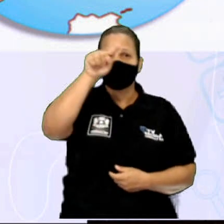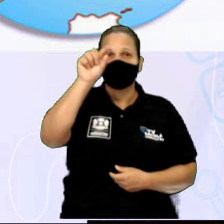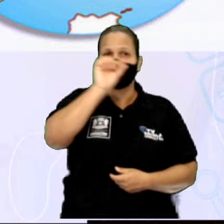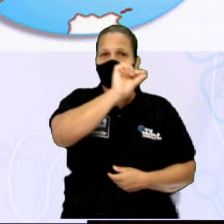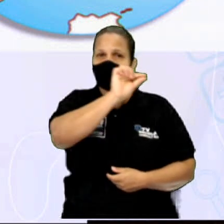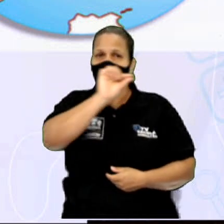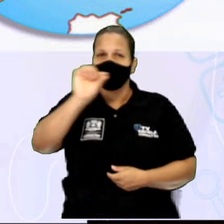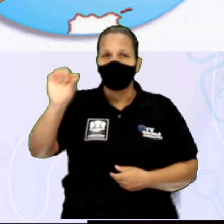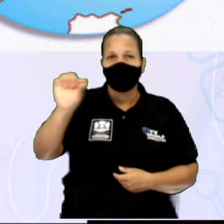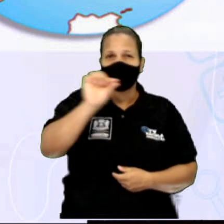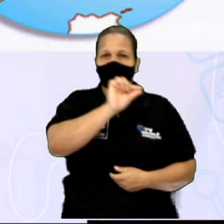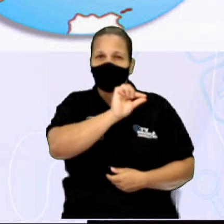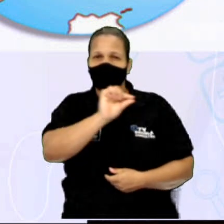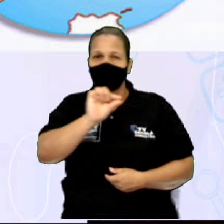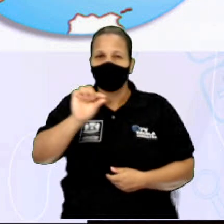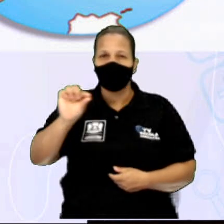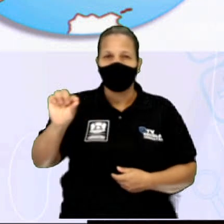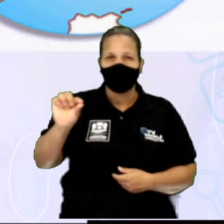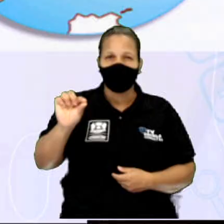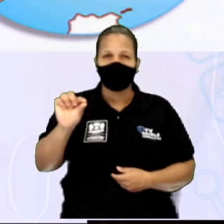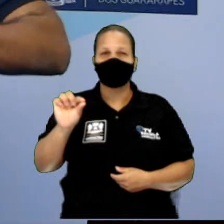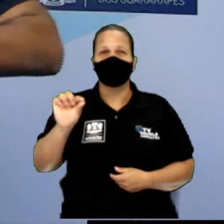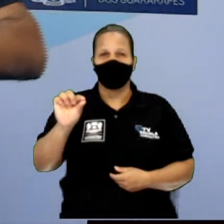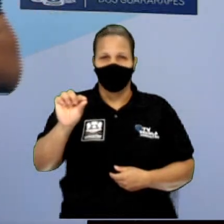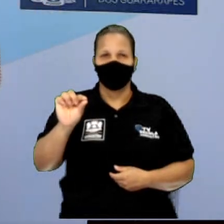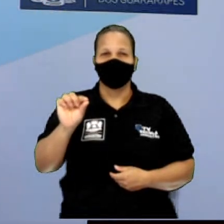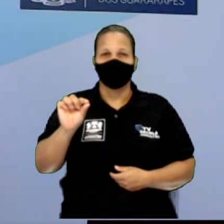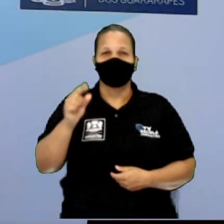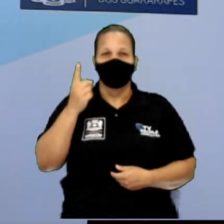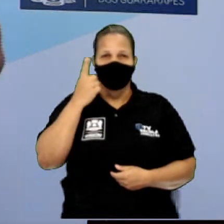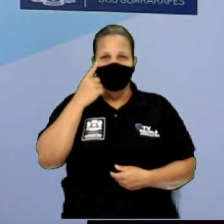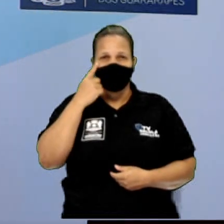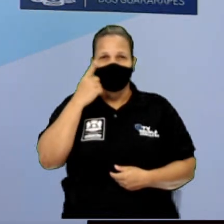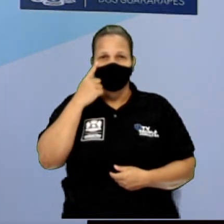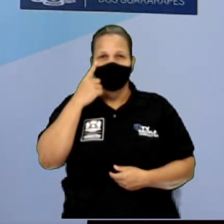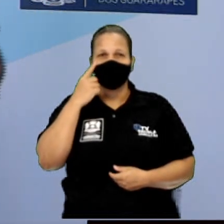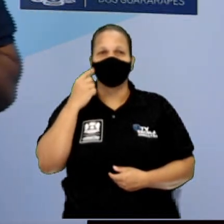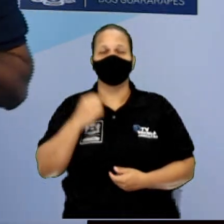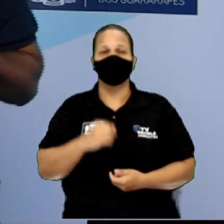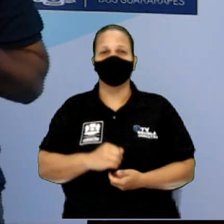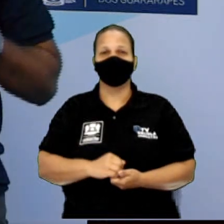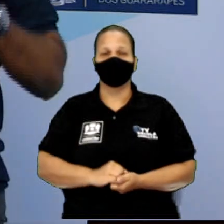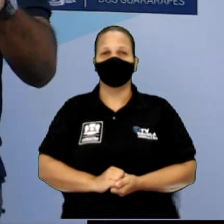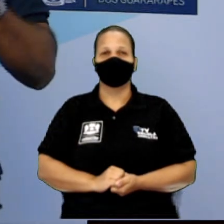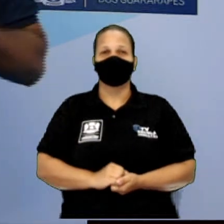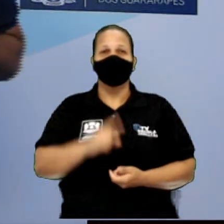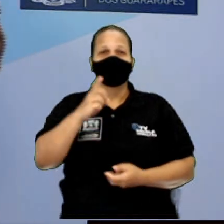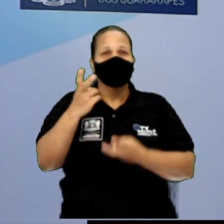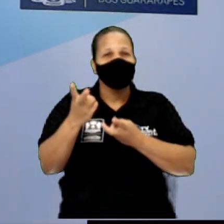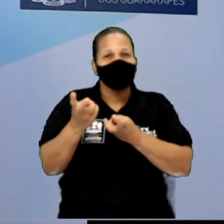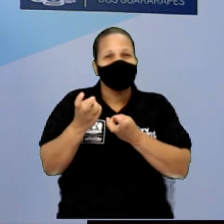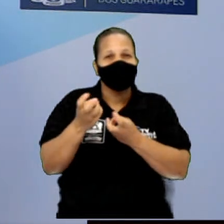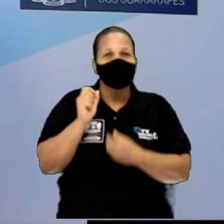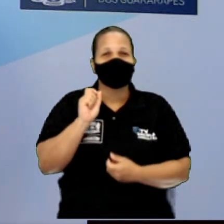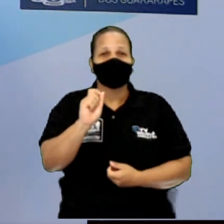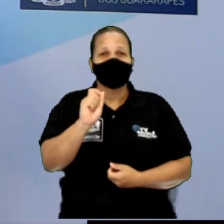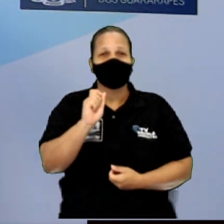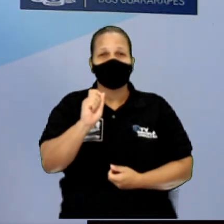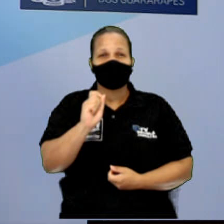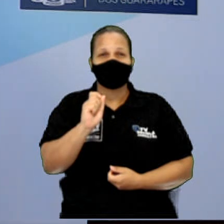a latitude. Vem aqui comigo e você deve ter percebido que surgiu um termo novo